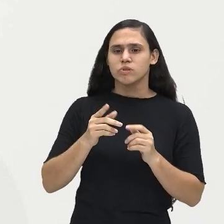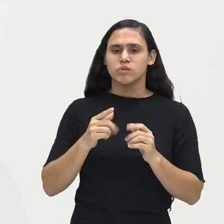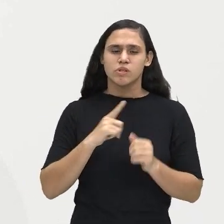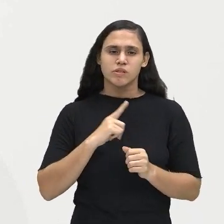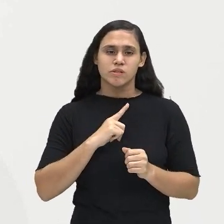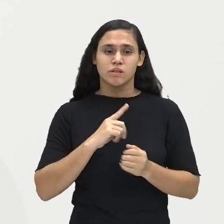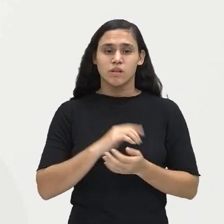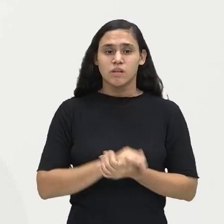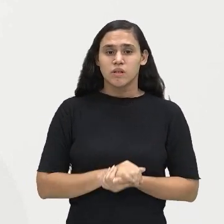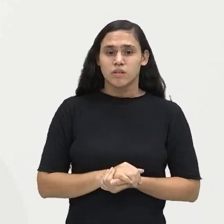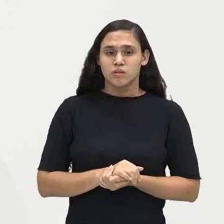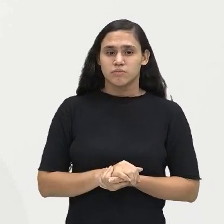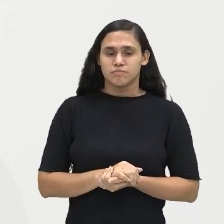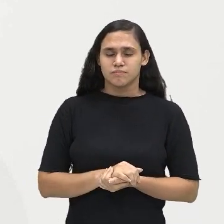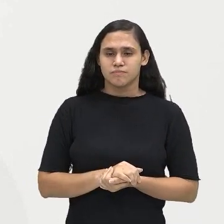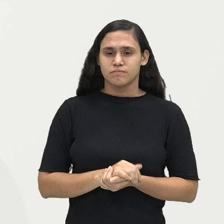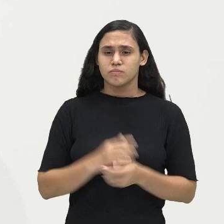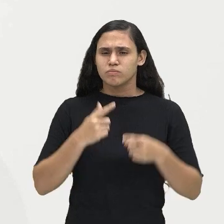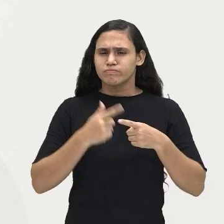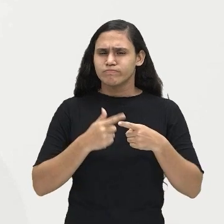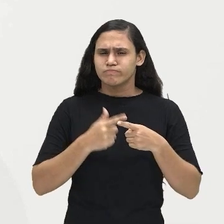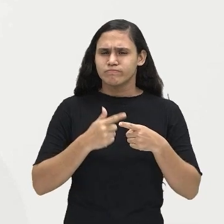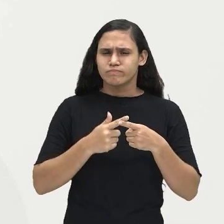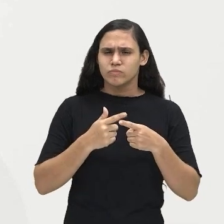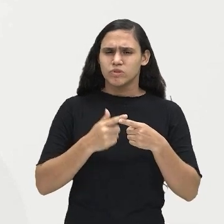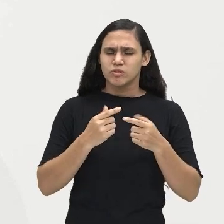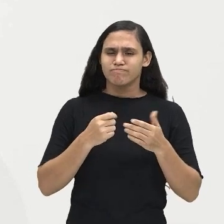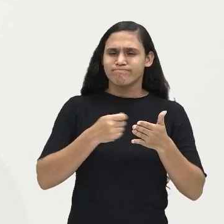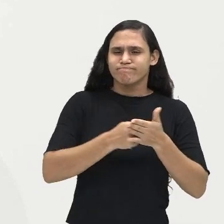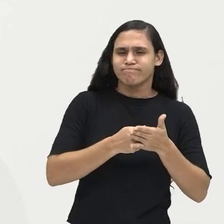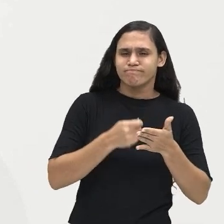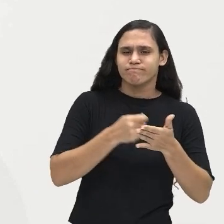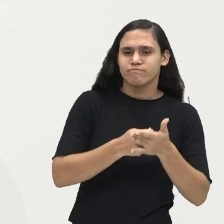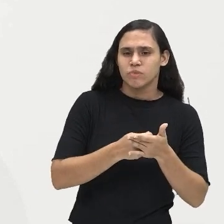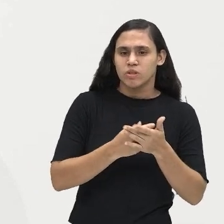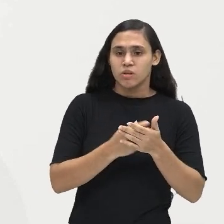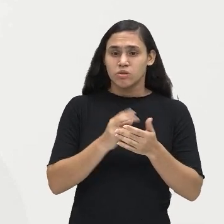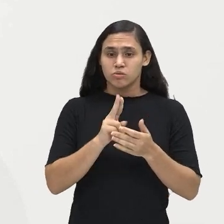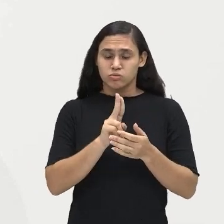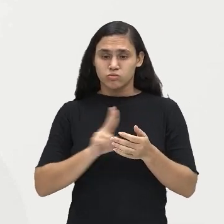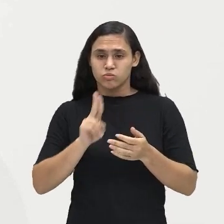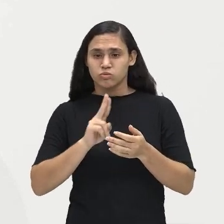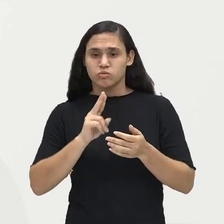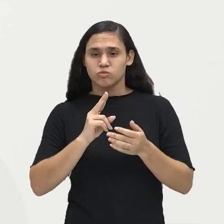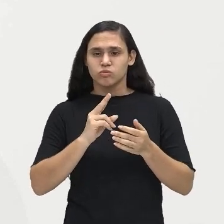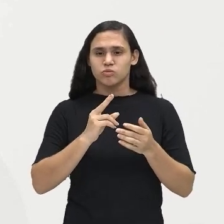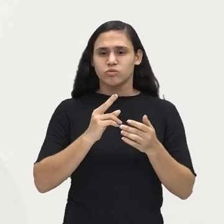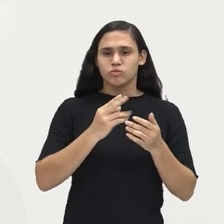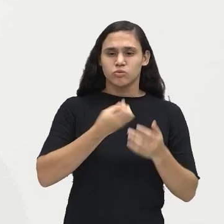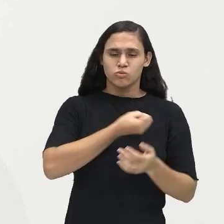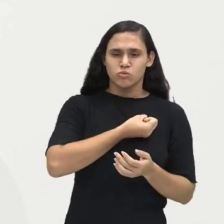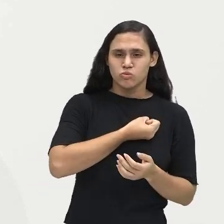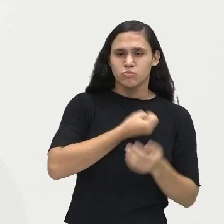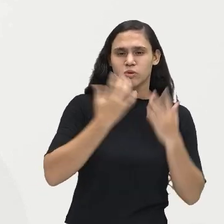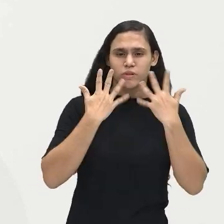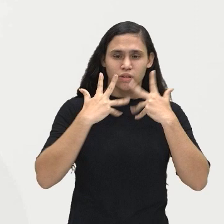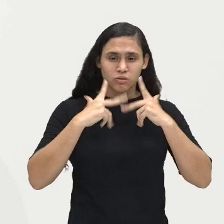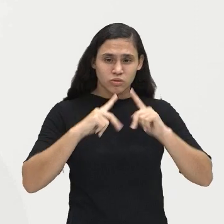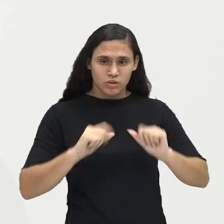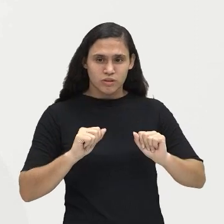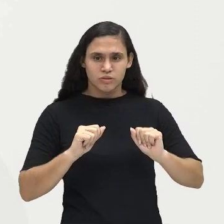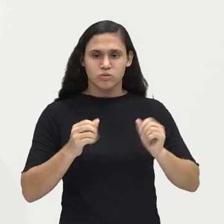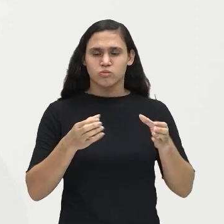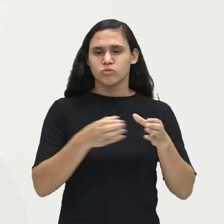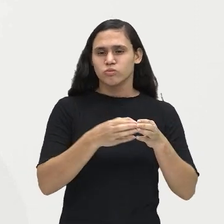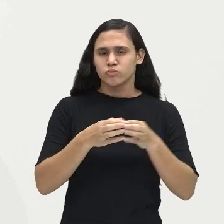situações, problemas, né, porque nós tínhamos uma limitação no conjunto dos naturais, porque os números eram só, o conjunto dos naturais eram